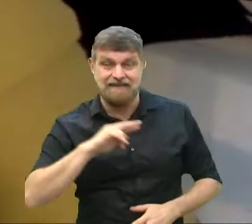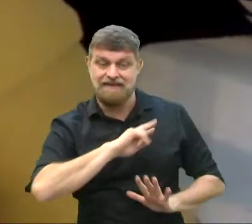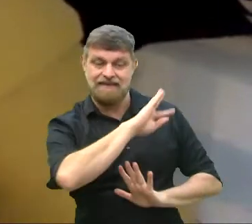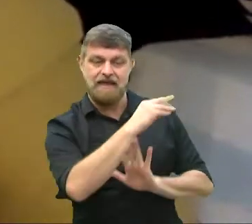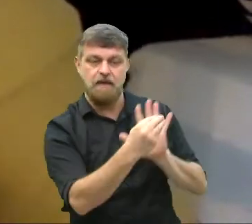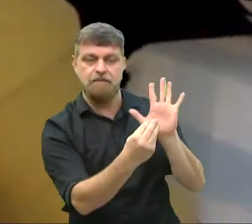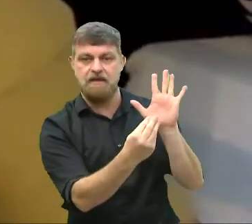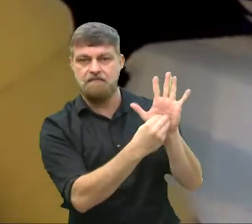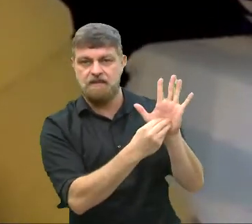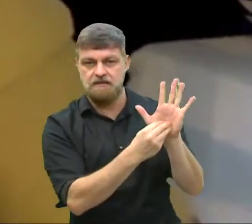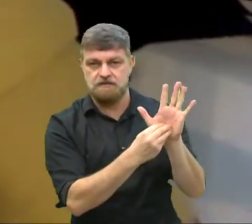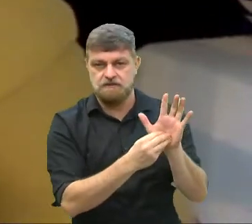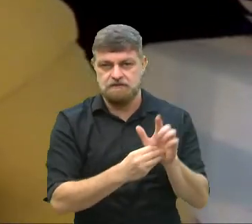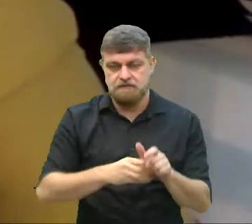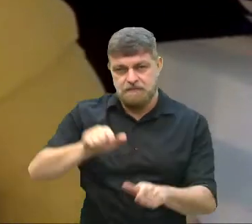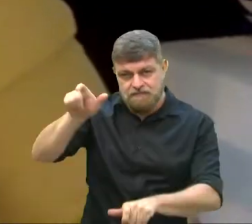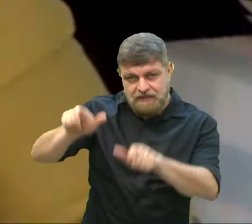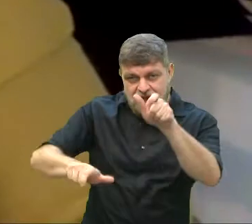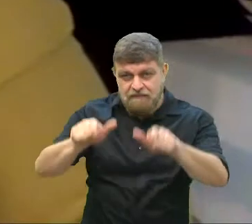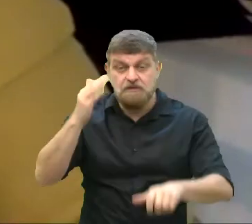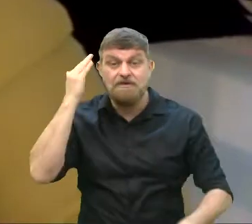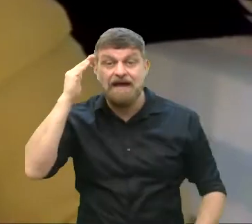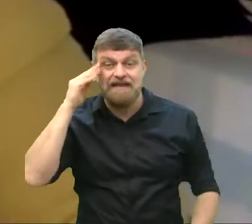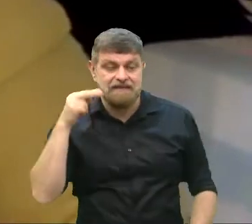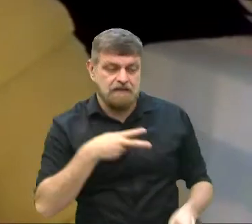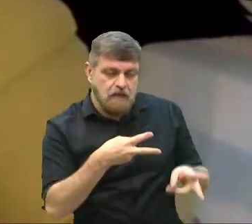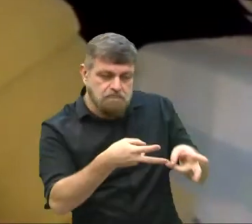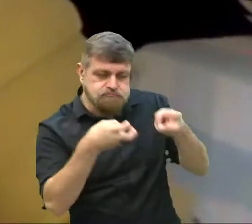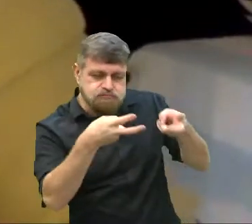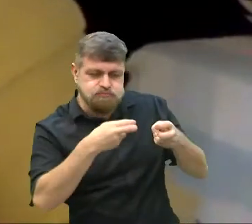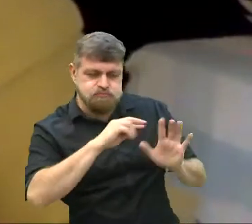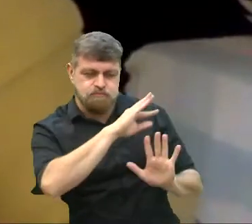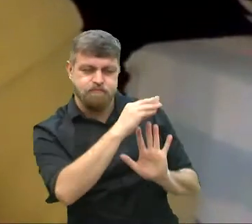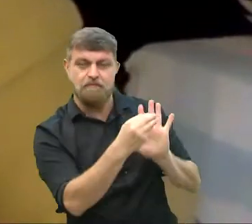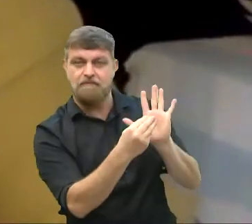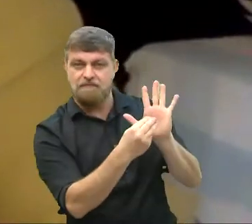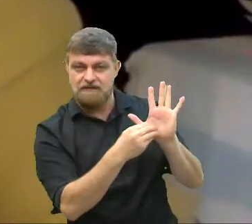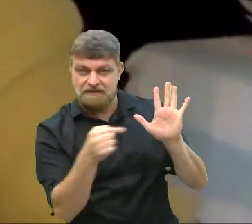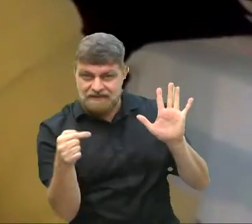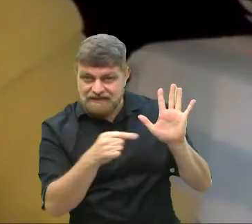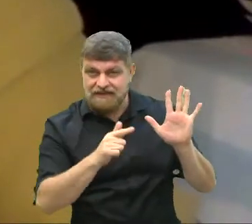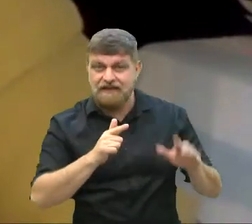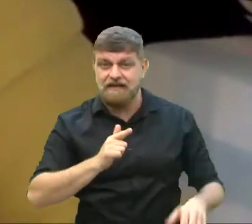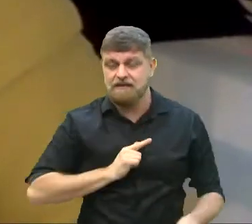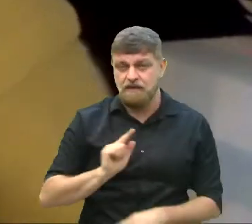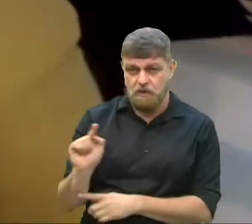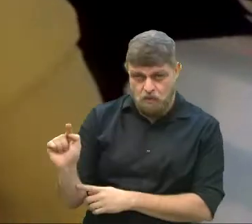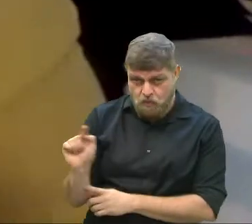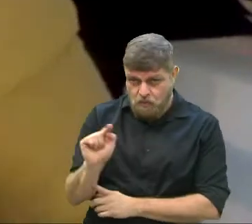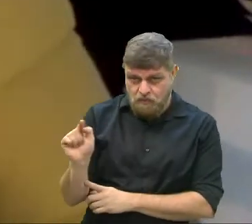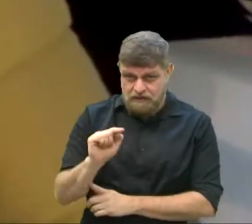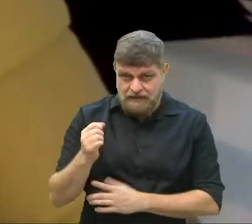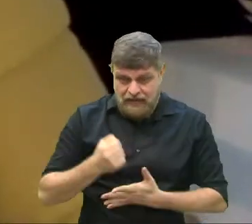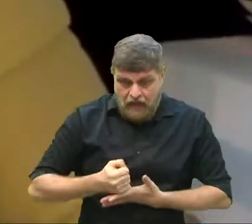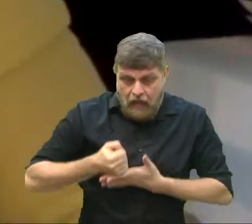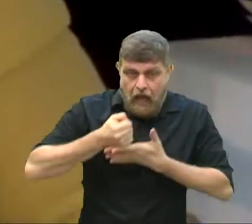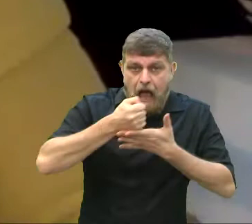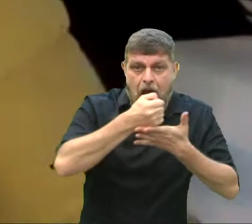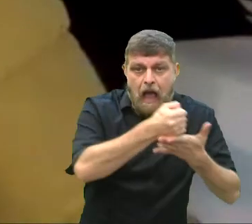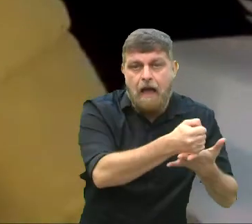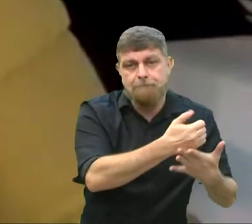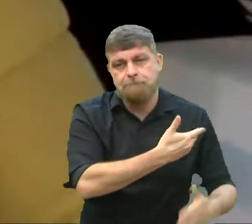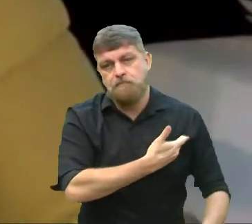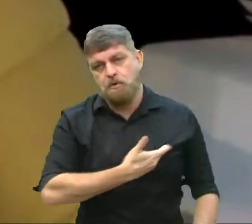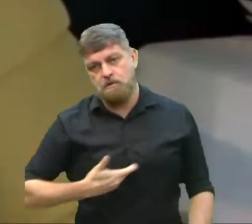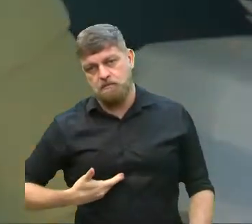para o aprendizado e a leitura do ambiente, e poder ter assim mais apoio público, né?